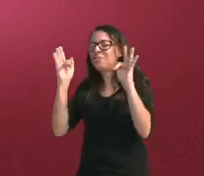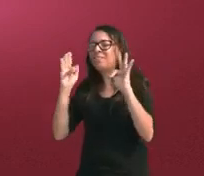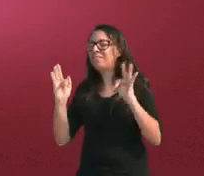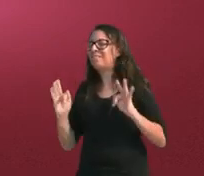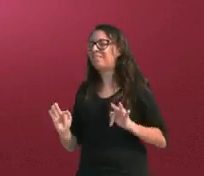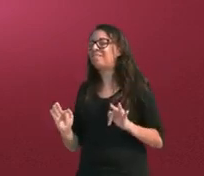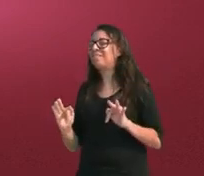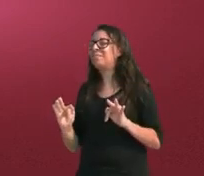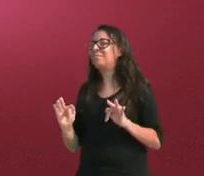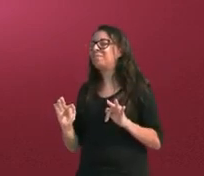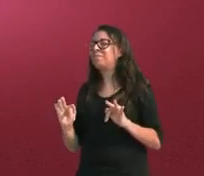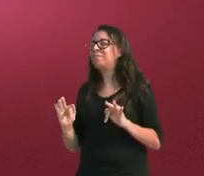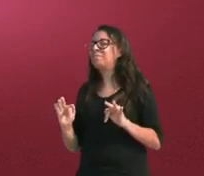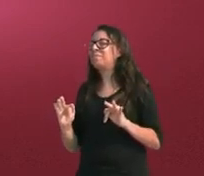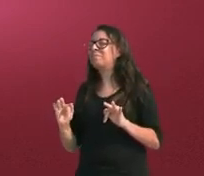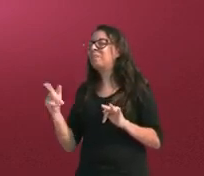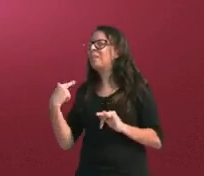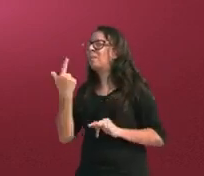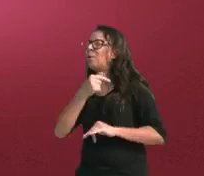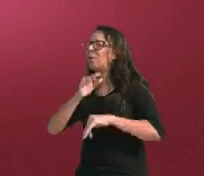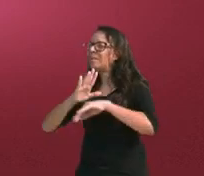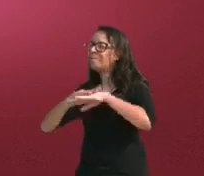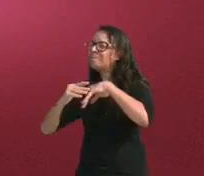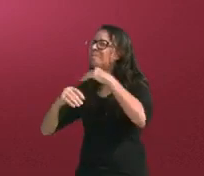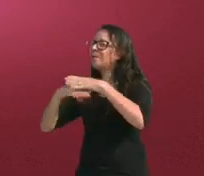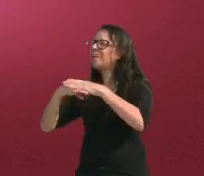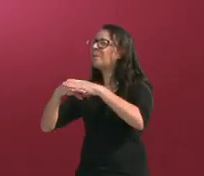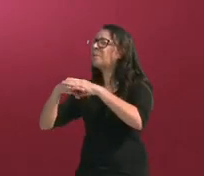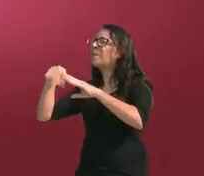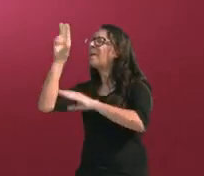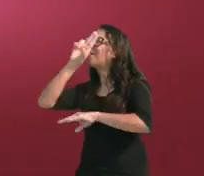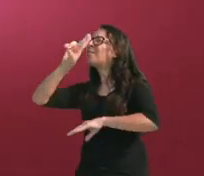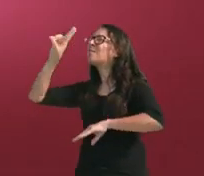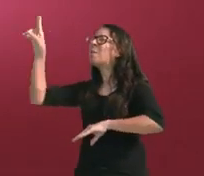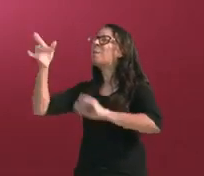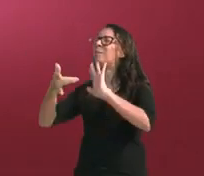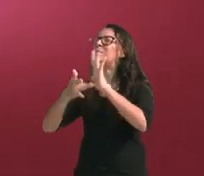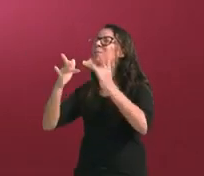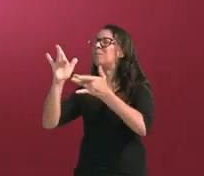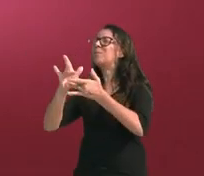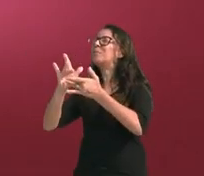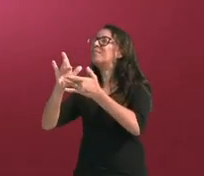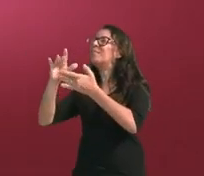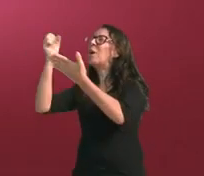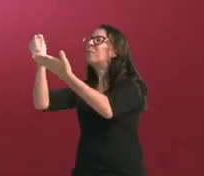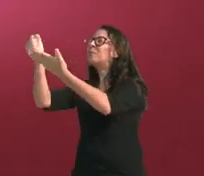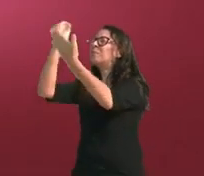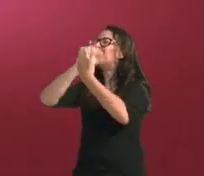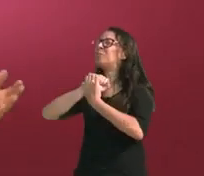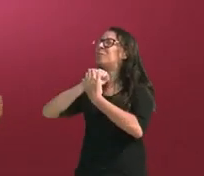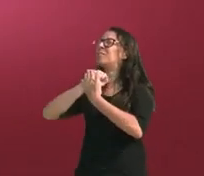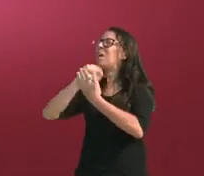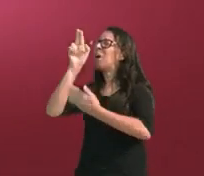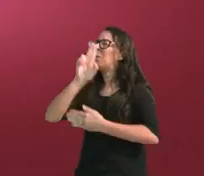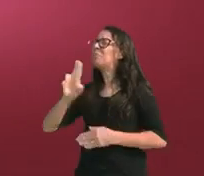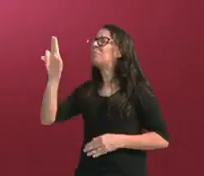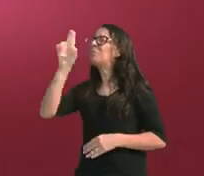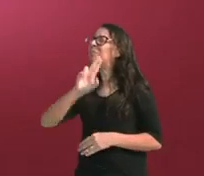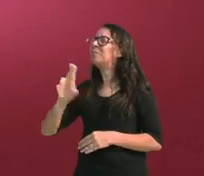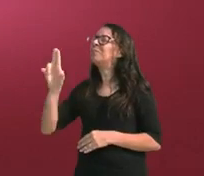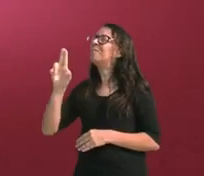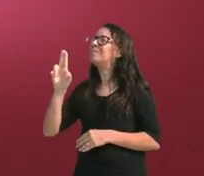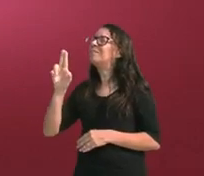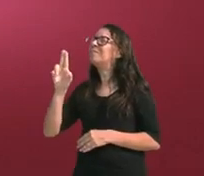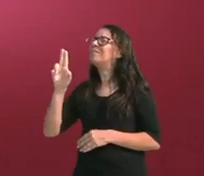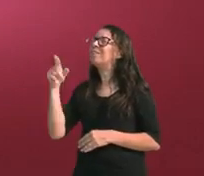através da Tua vontade para cada um de nós, ó Pai. Em nome de Jesus, nos ajude. Deus, abençoa todos que